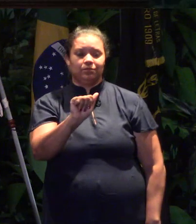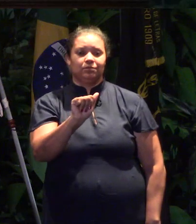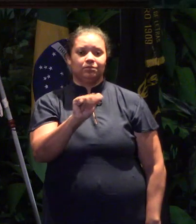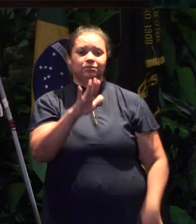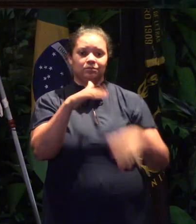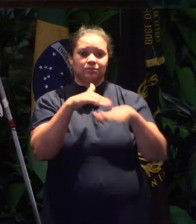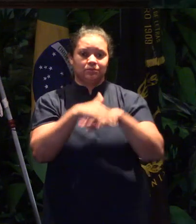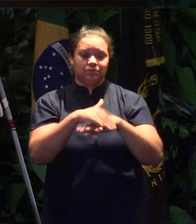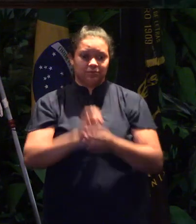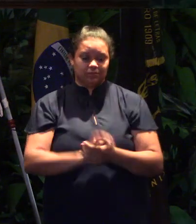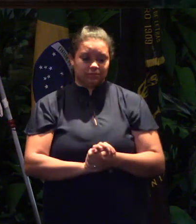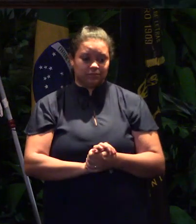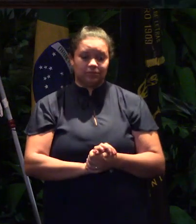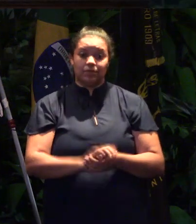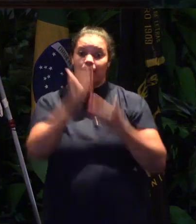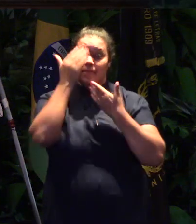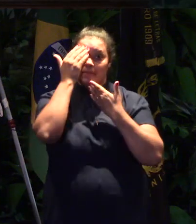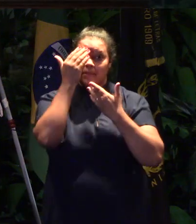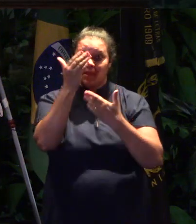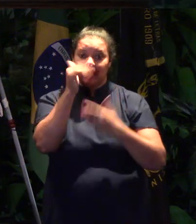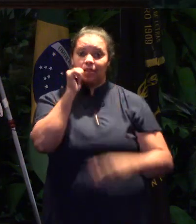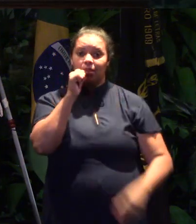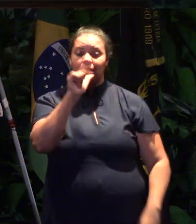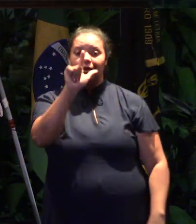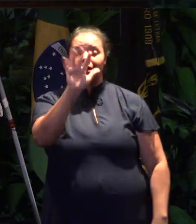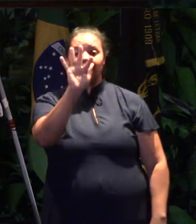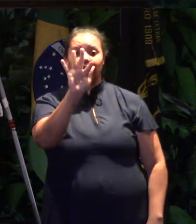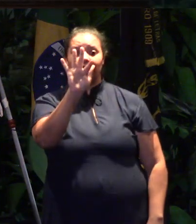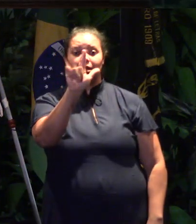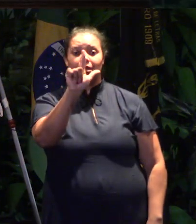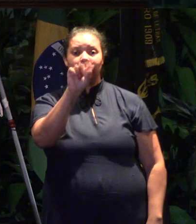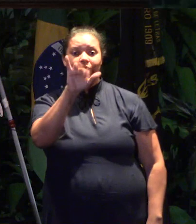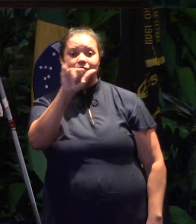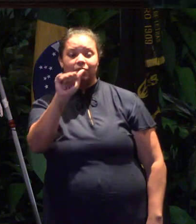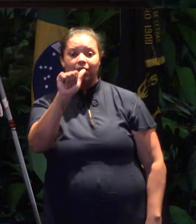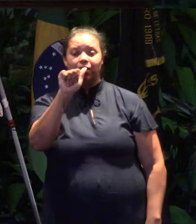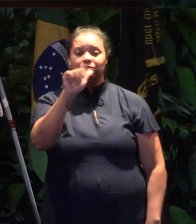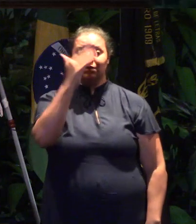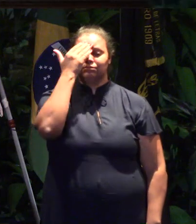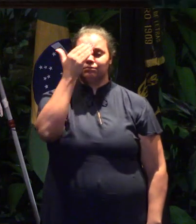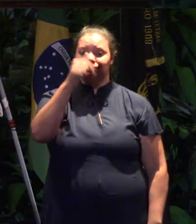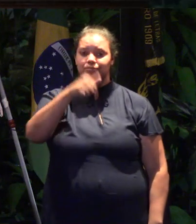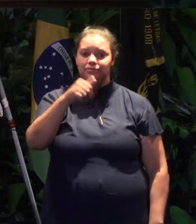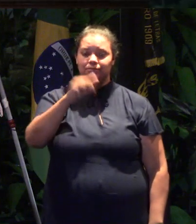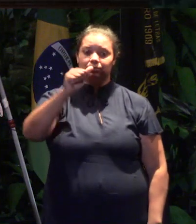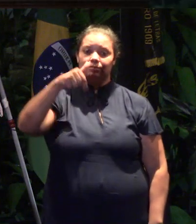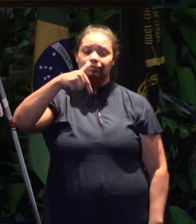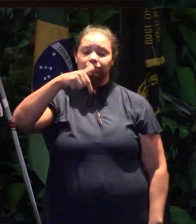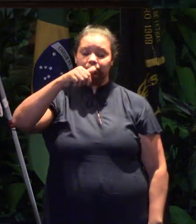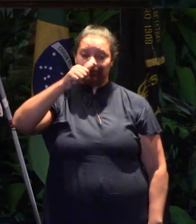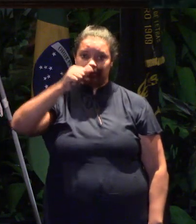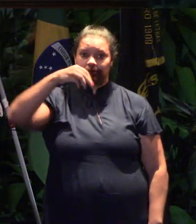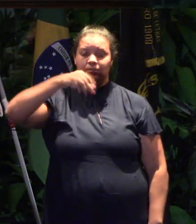noite. Obrigada, Flávia. Mais uma vez, agradeço à Academia Mineira de Letras pela abertura, por essa noite